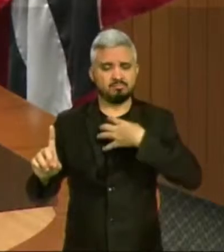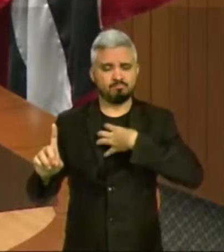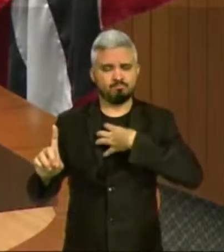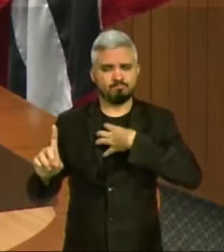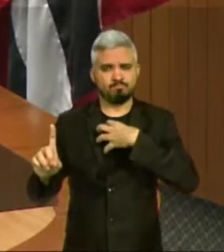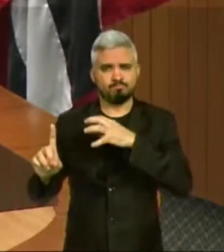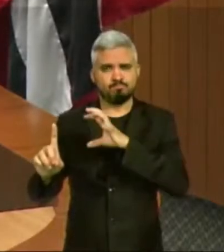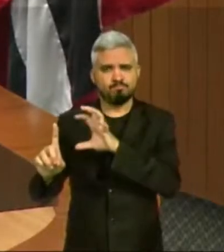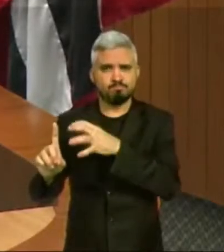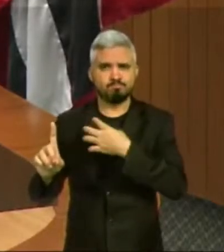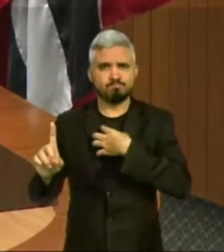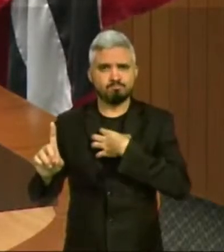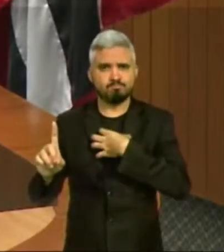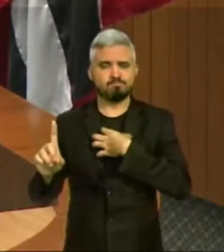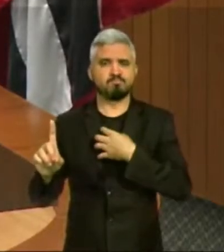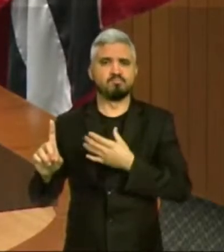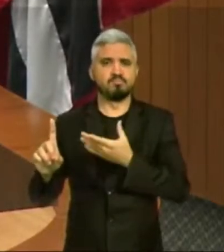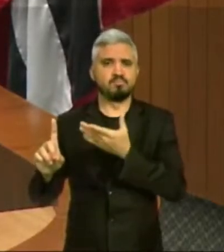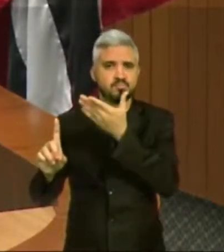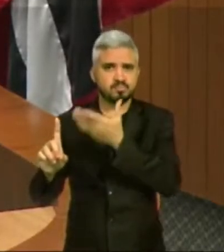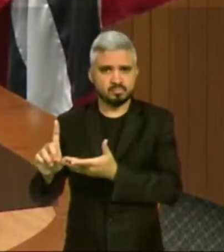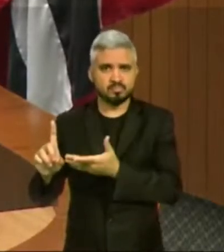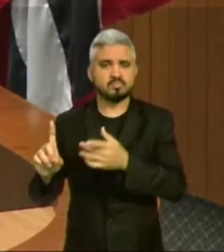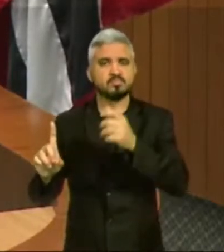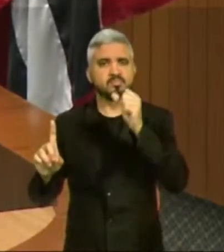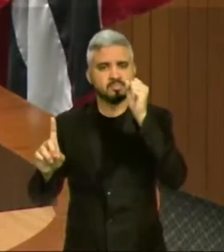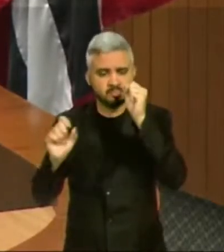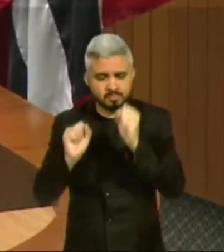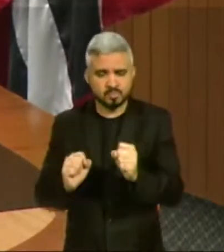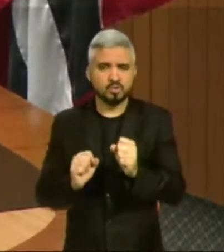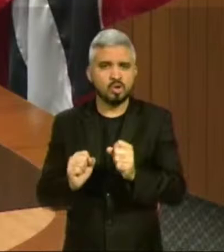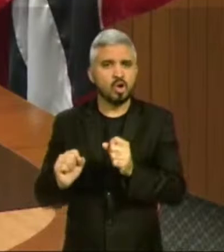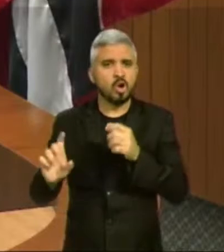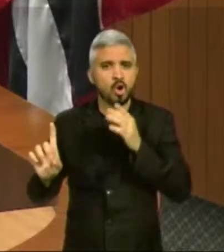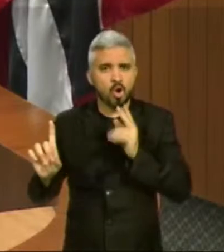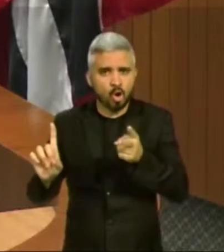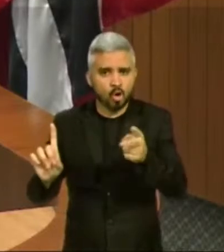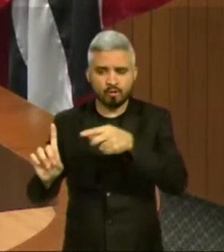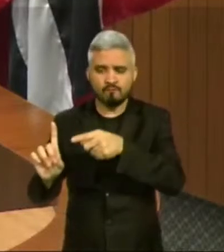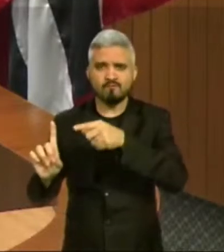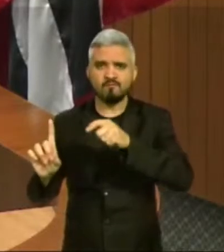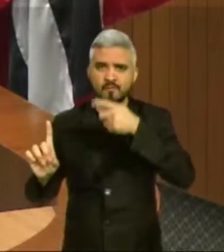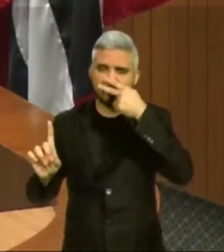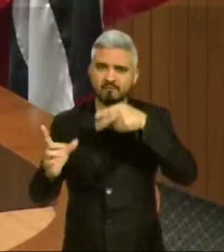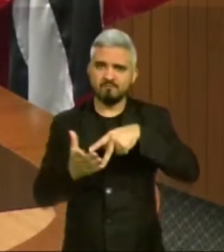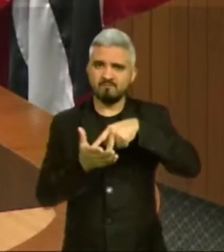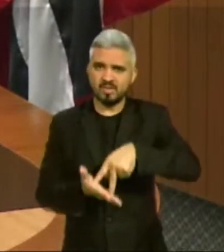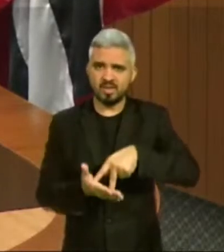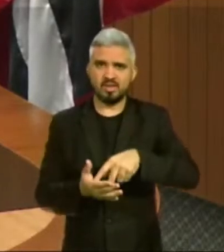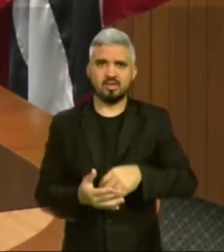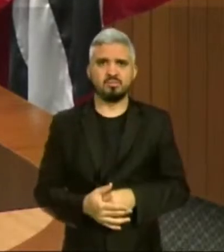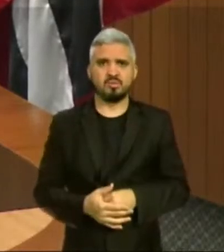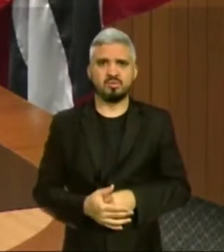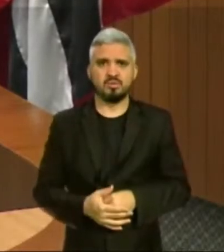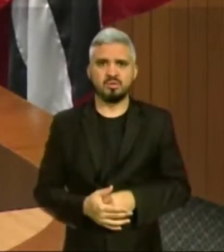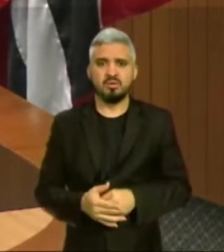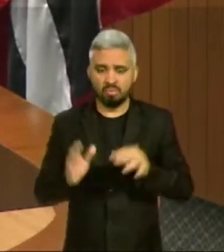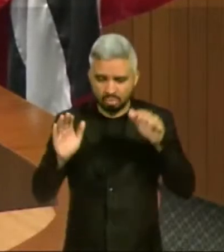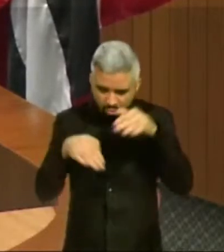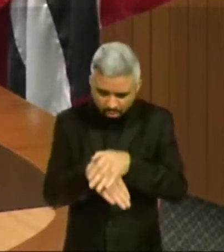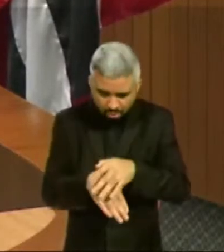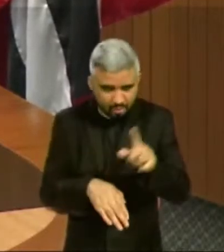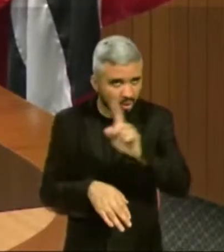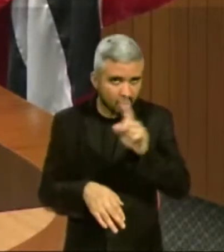permaneça nesse andar correto, firme, e de que não abaixe a cabeça, pois hoje ela é referência